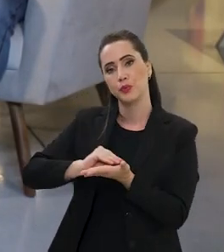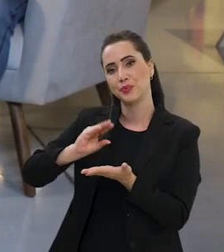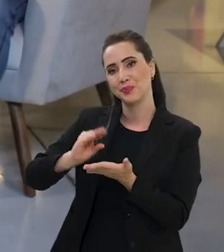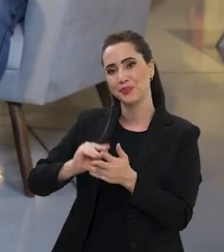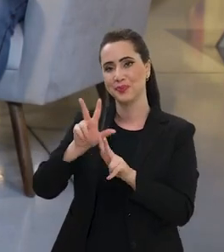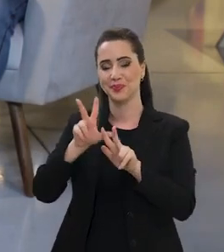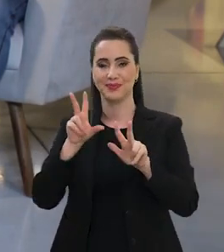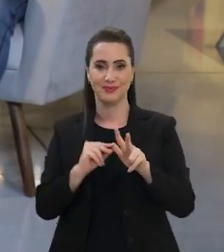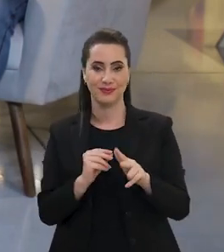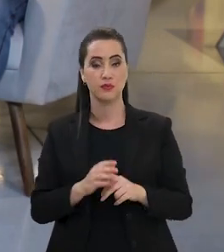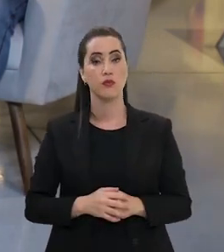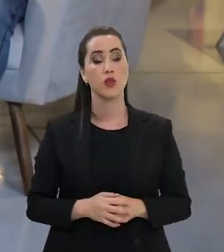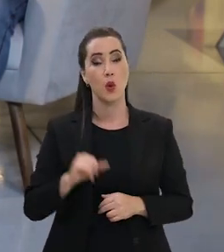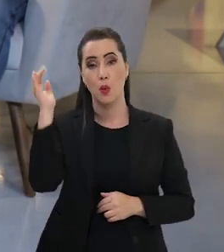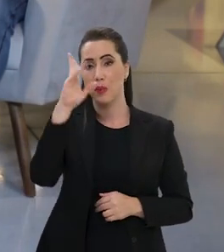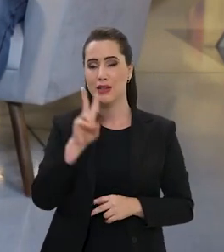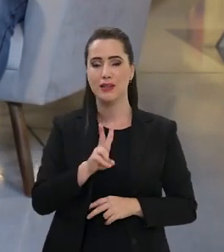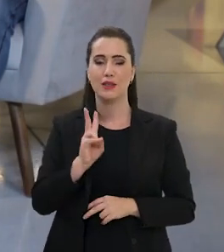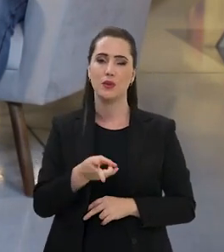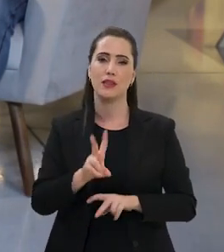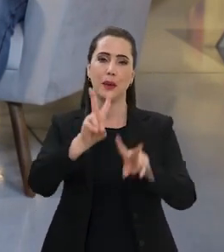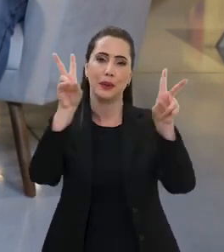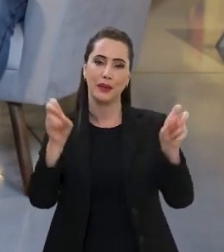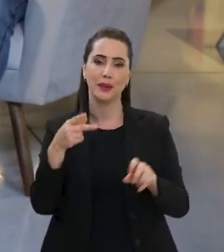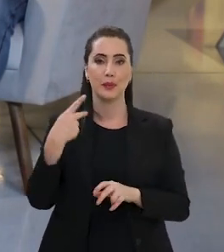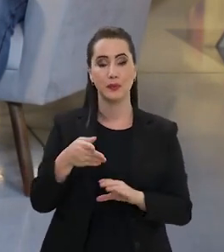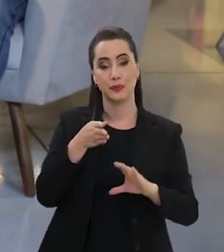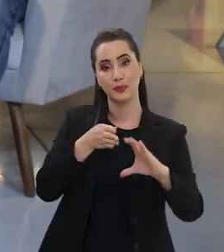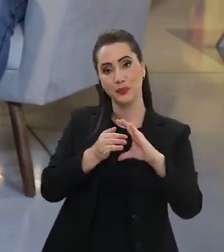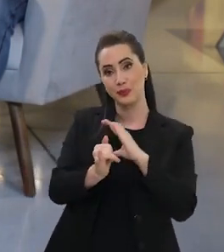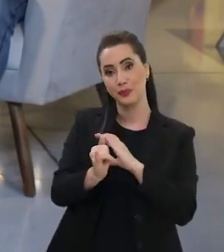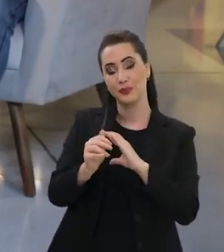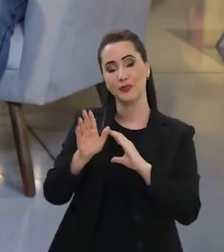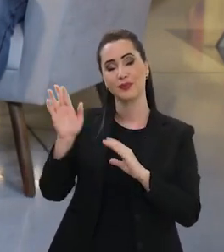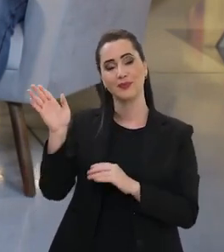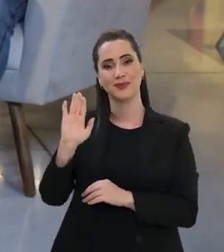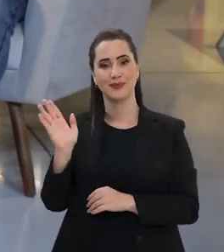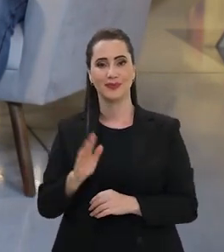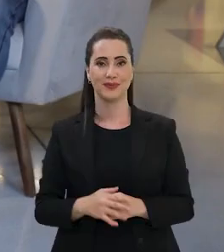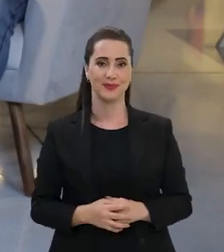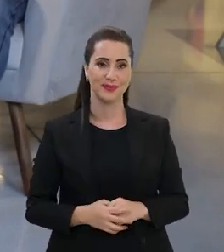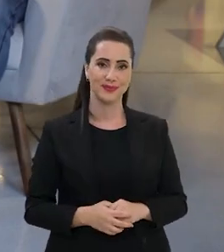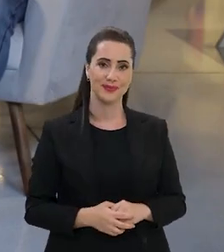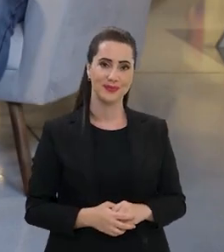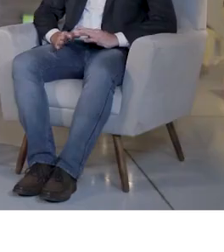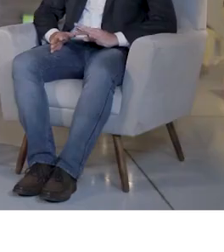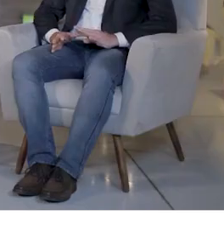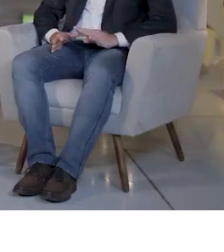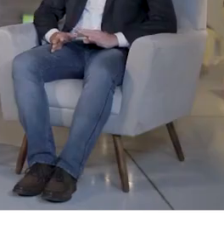Brasil Play. O Brasil continua em pauta aqui na TV Brasil. Até o próximo programa.